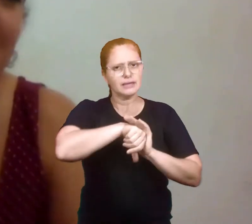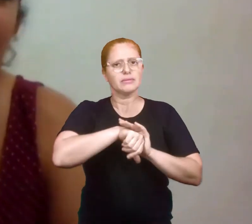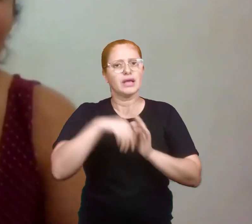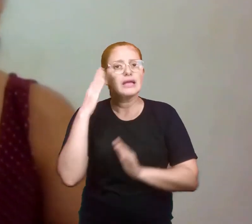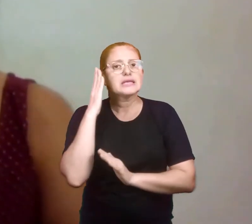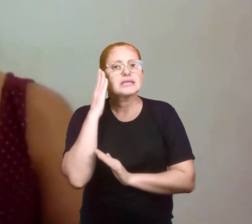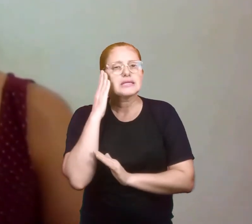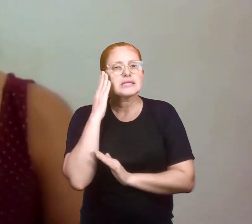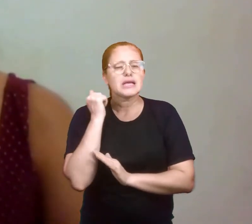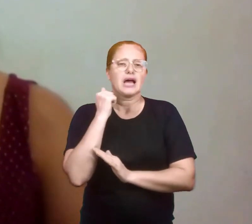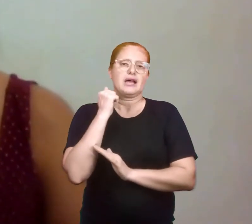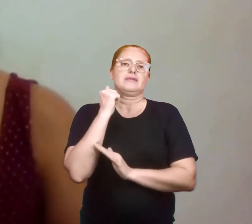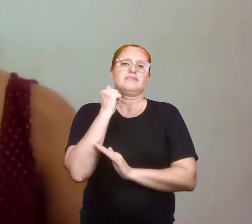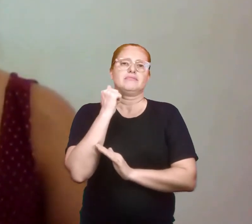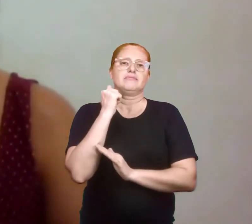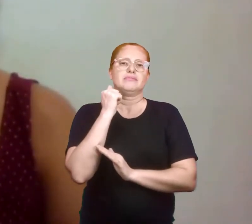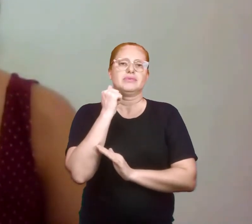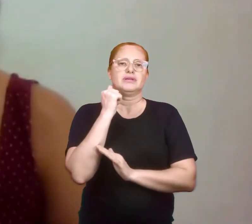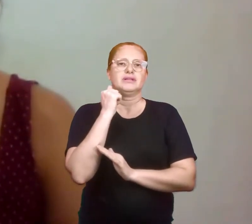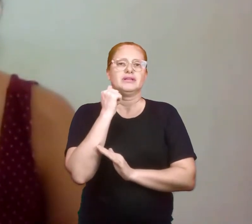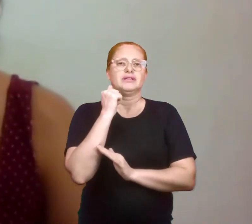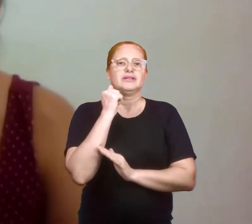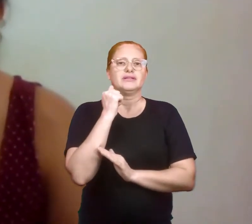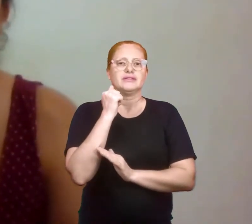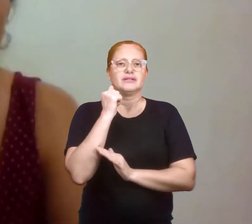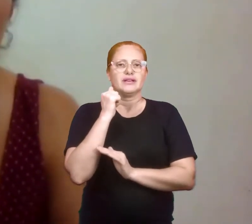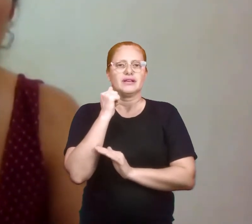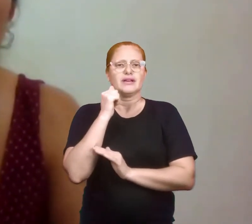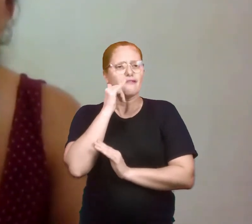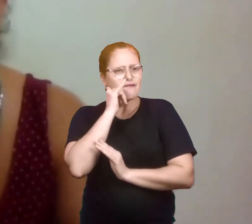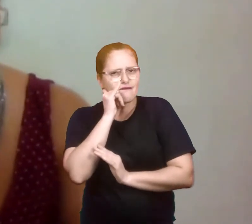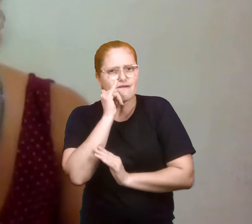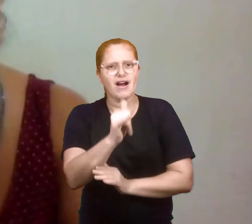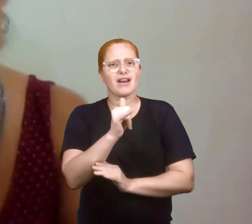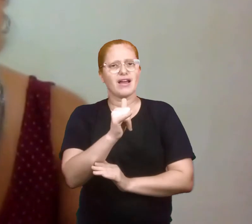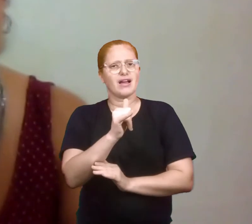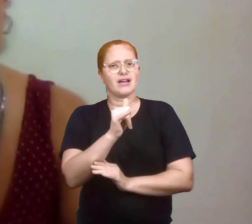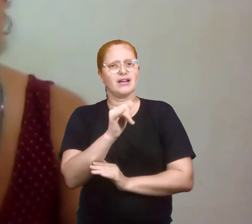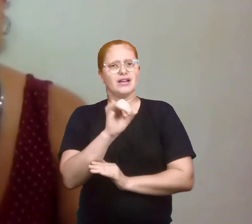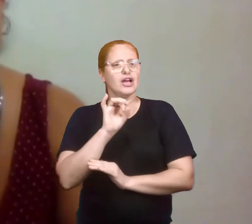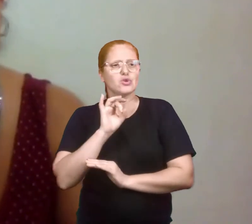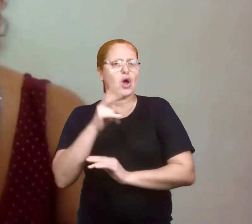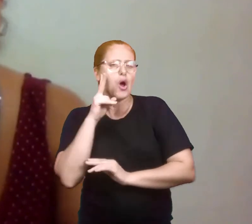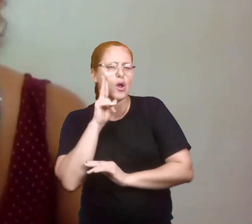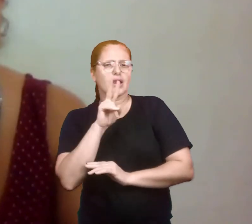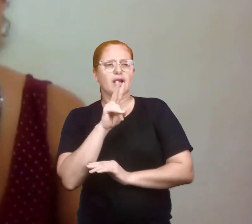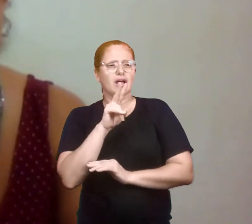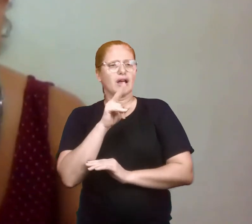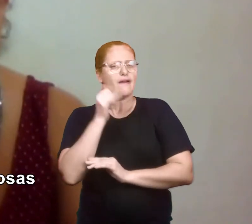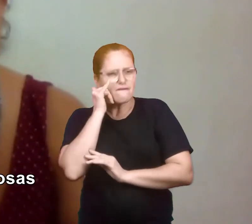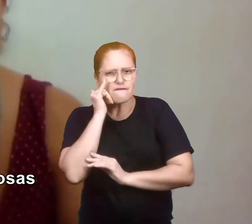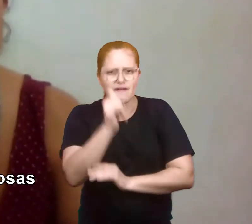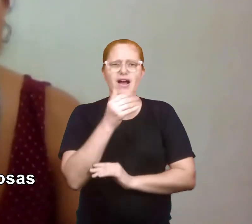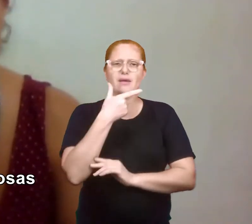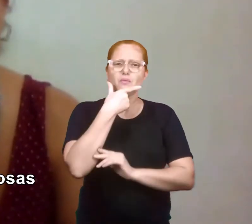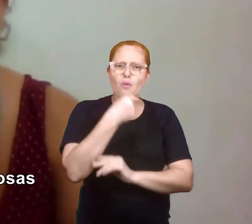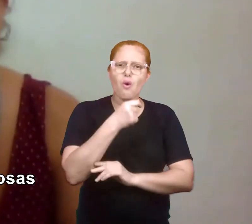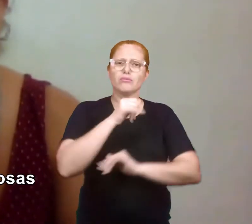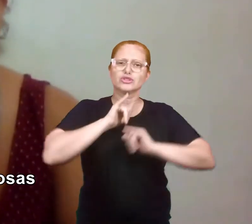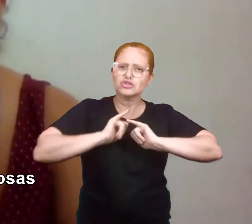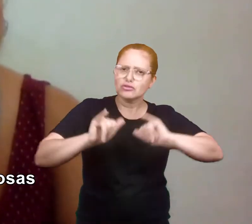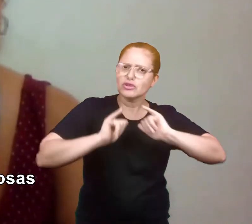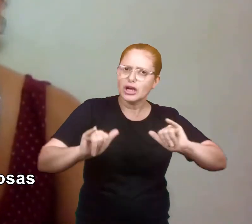saibam sair do seu lugar de espectador e conseguir chamar a atenção daquele homem que